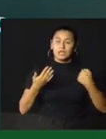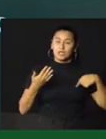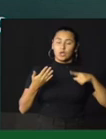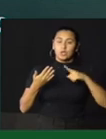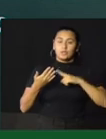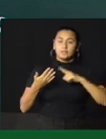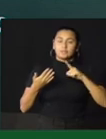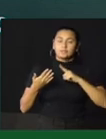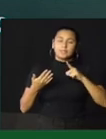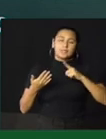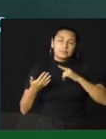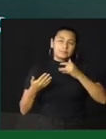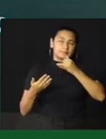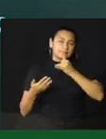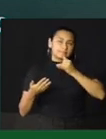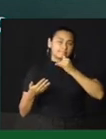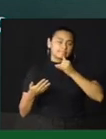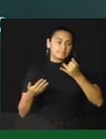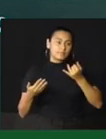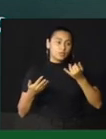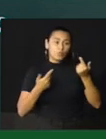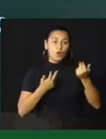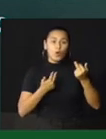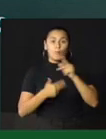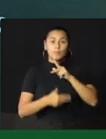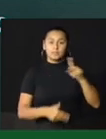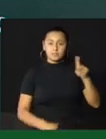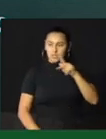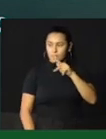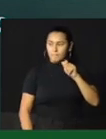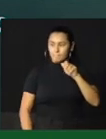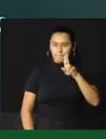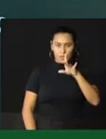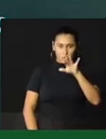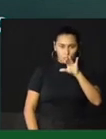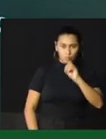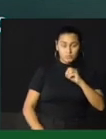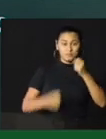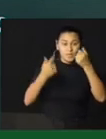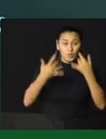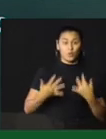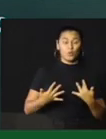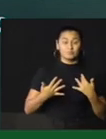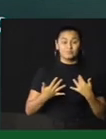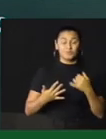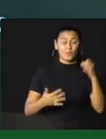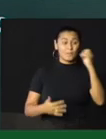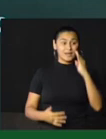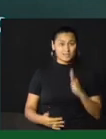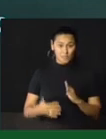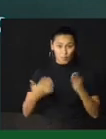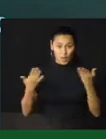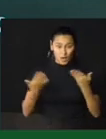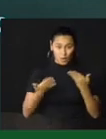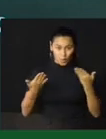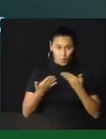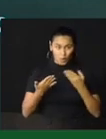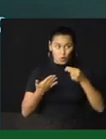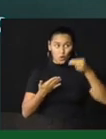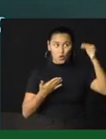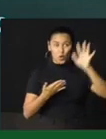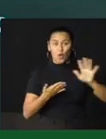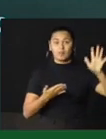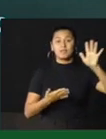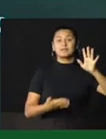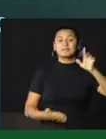como o nosso presidente Paulo Câmara falou o Brasil tá recebendo agora acho que só no nordeste 30